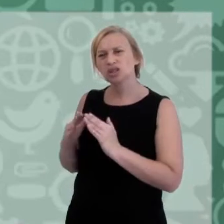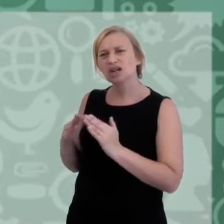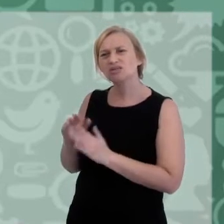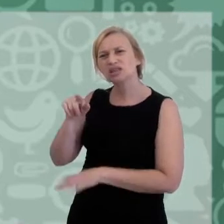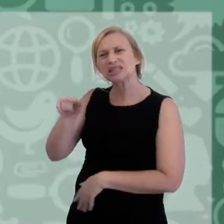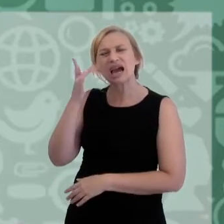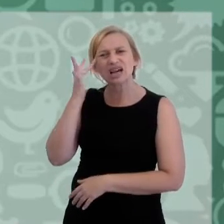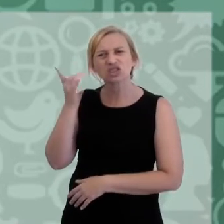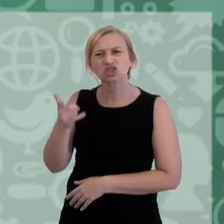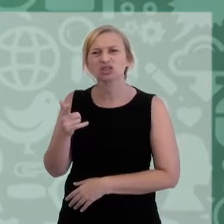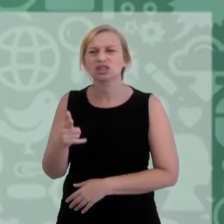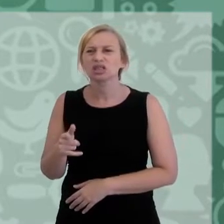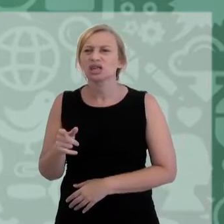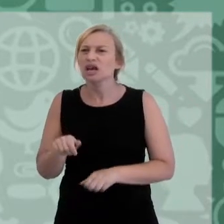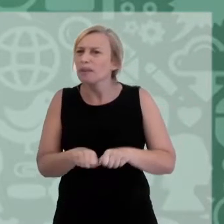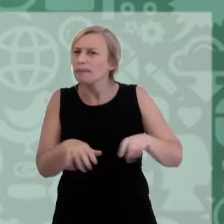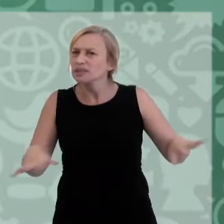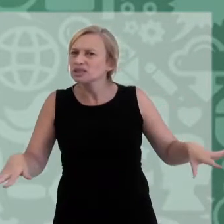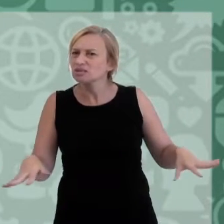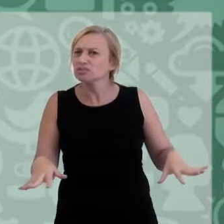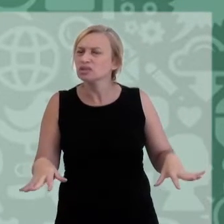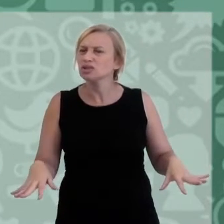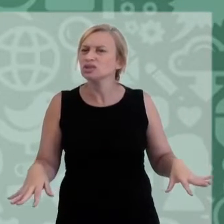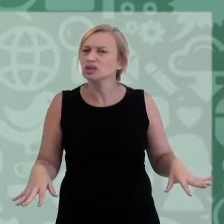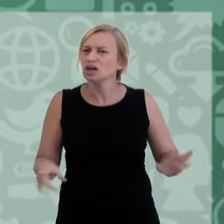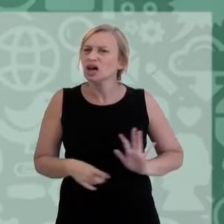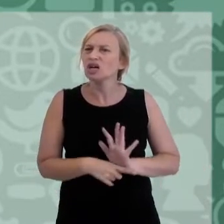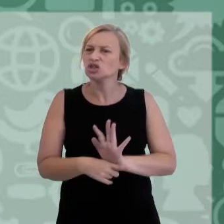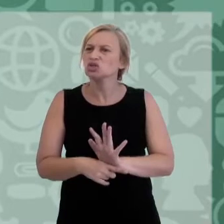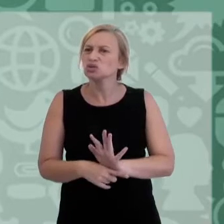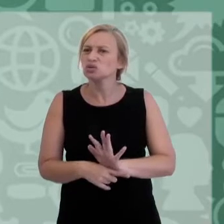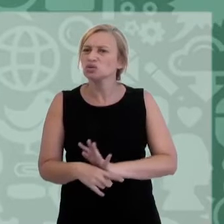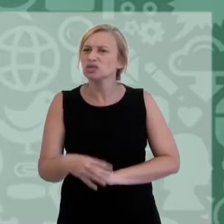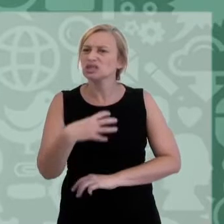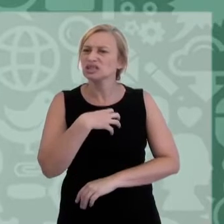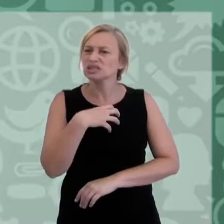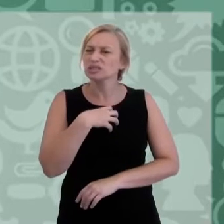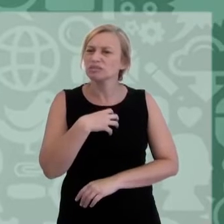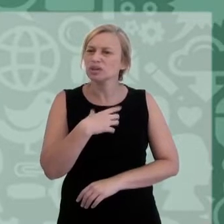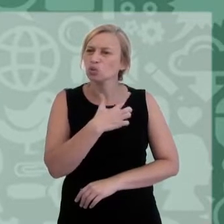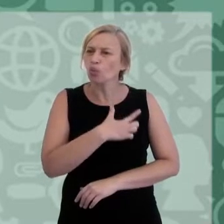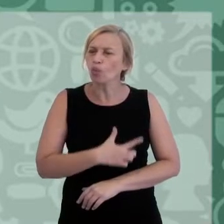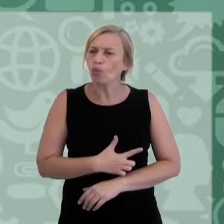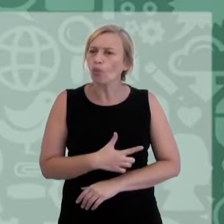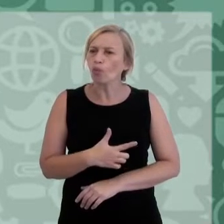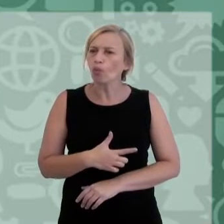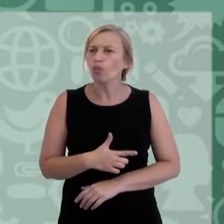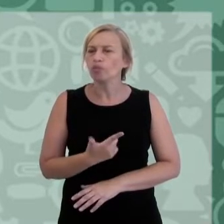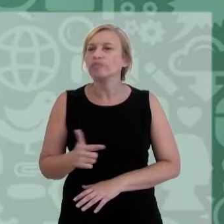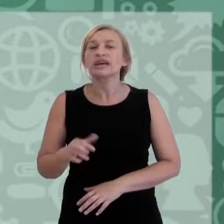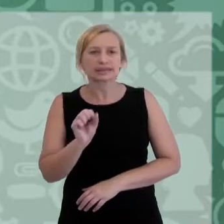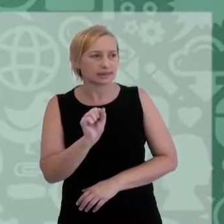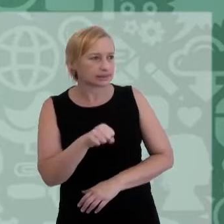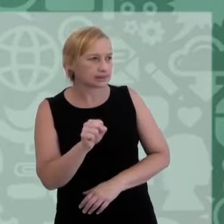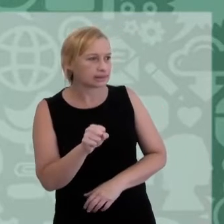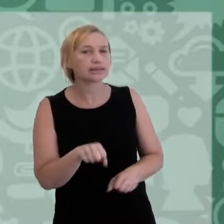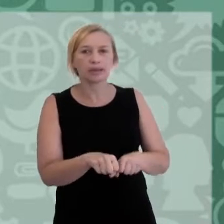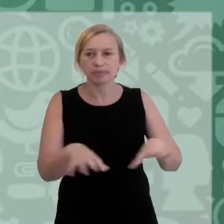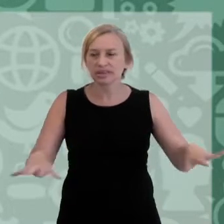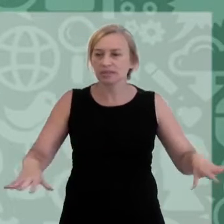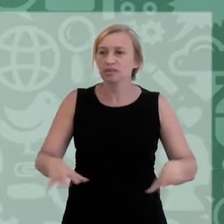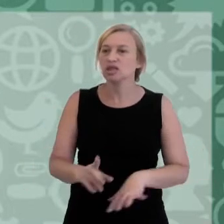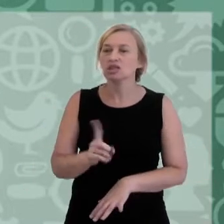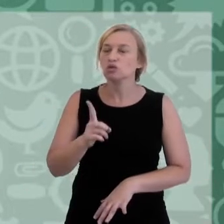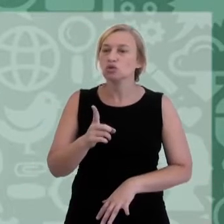casa. Você acha que a pandemia potencializou essas sensações? A pandemia potencializou. Ela